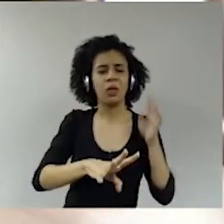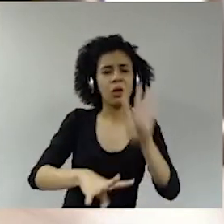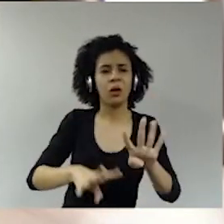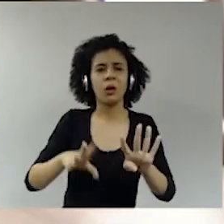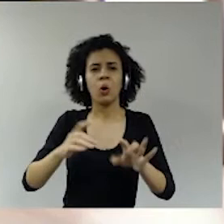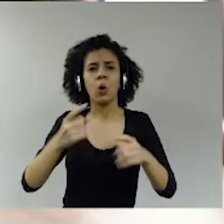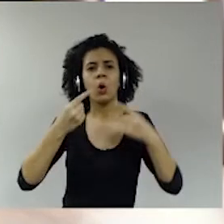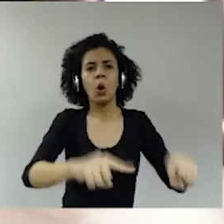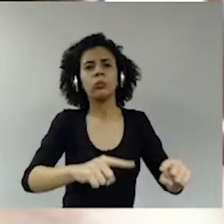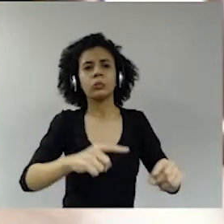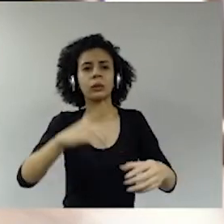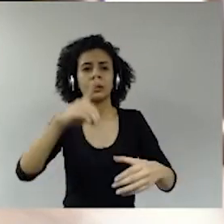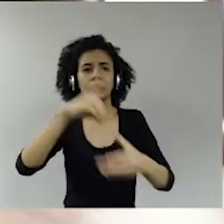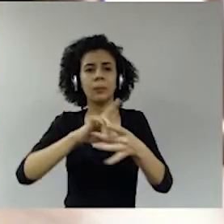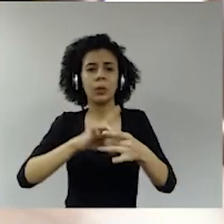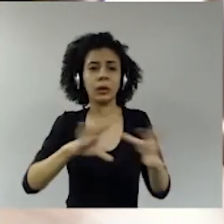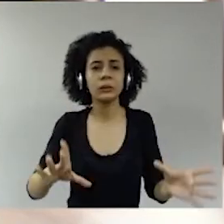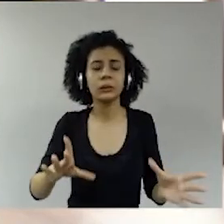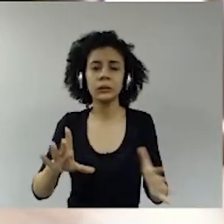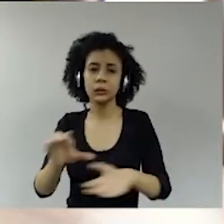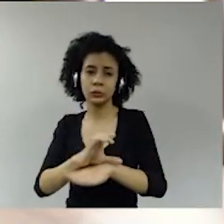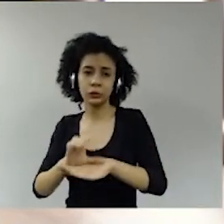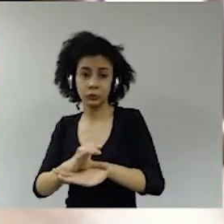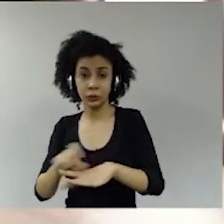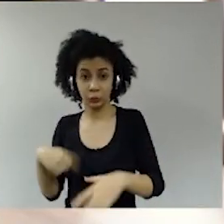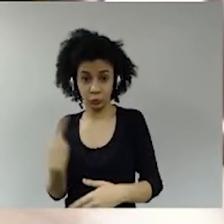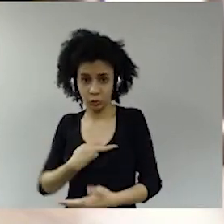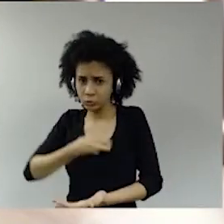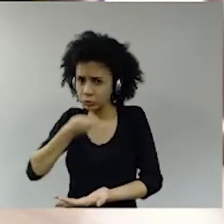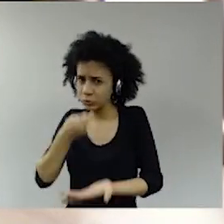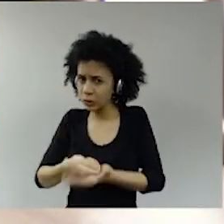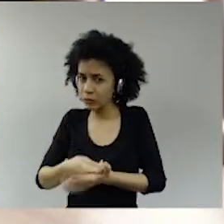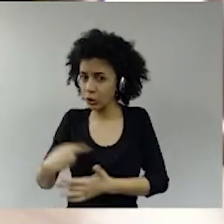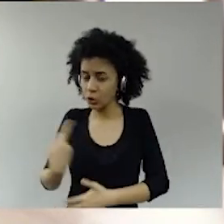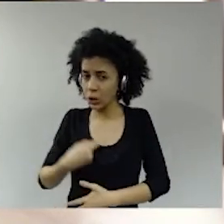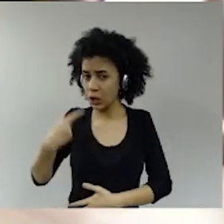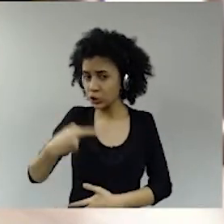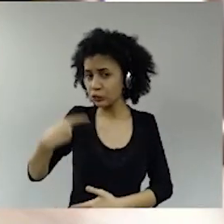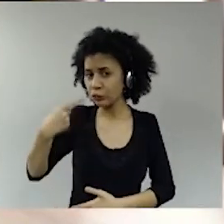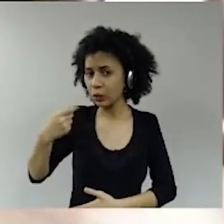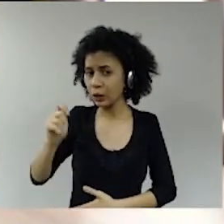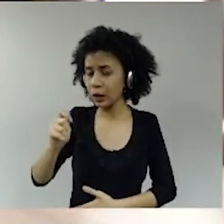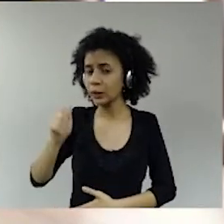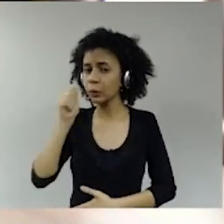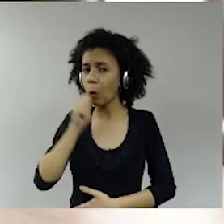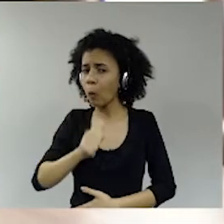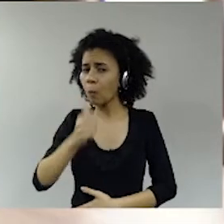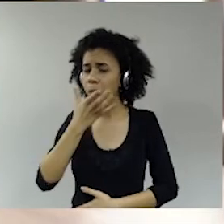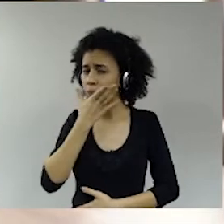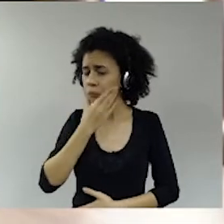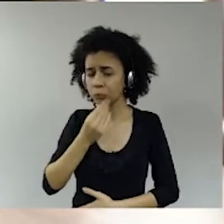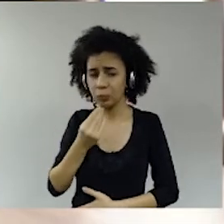Constituição, é dever nosso, dever do advogado e da advogada,